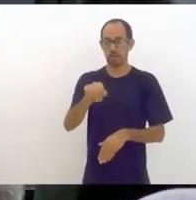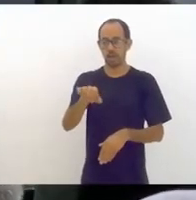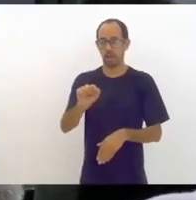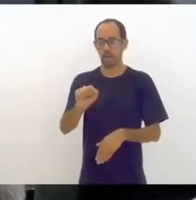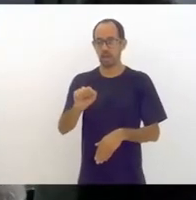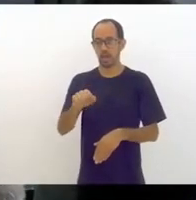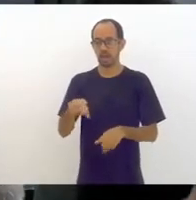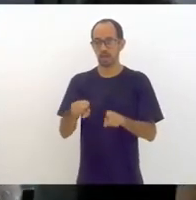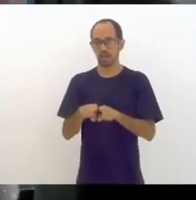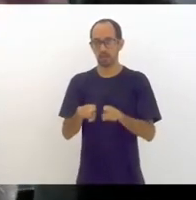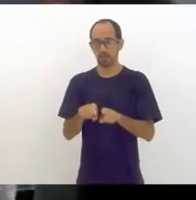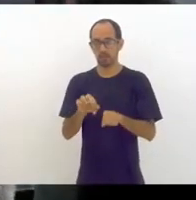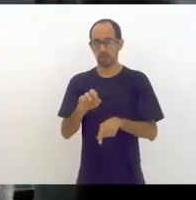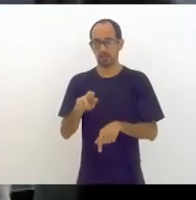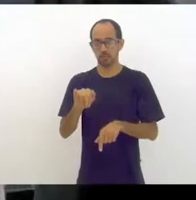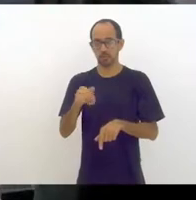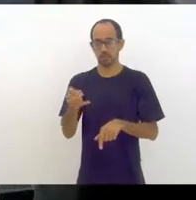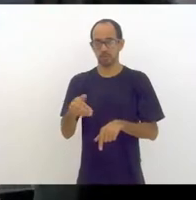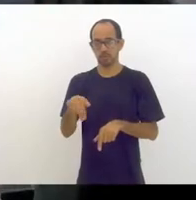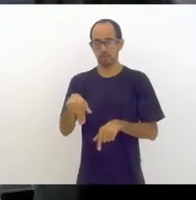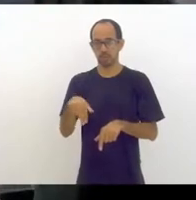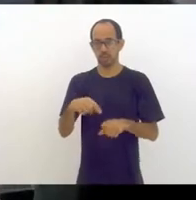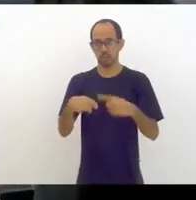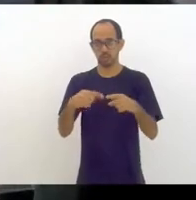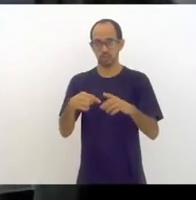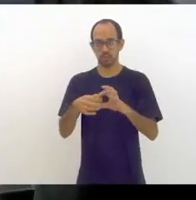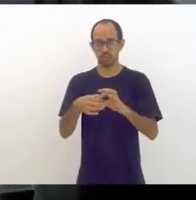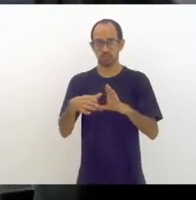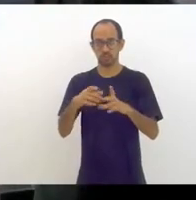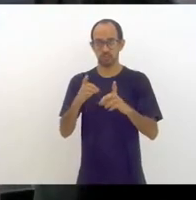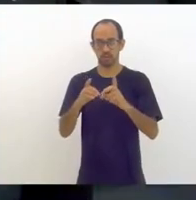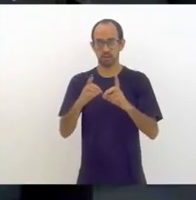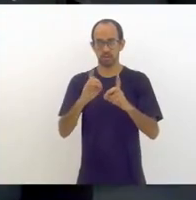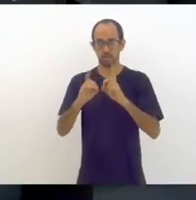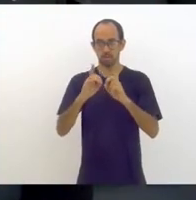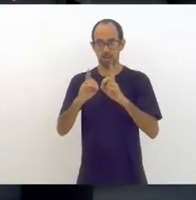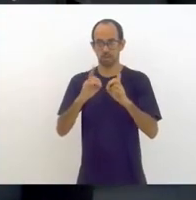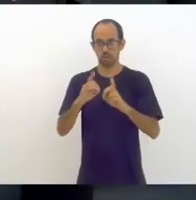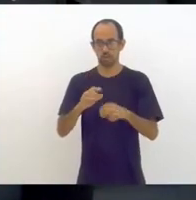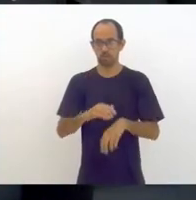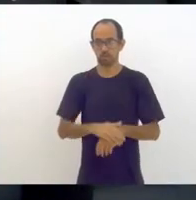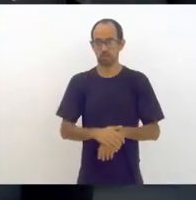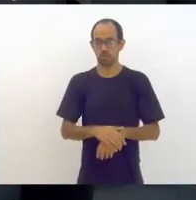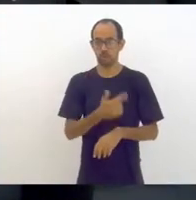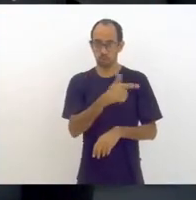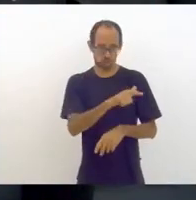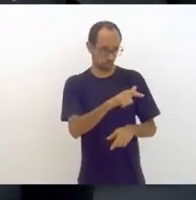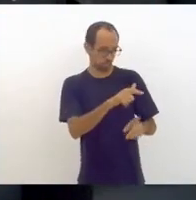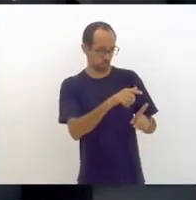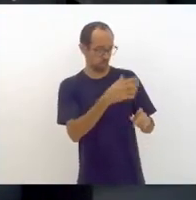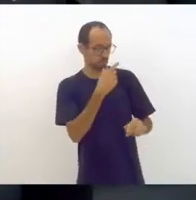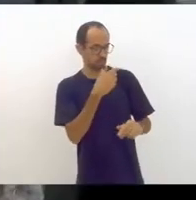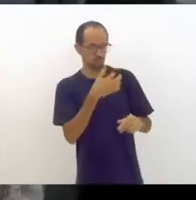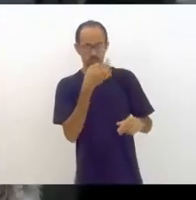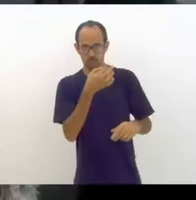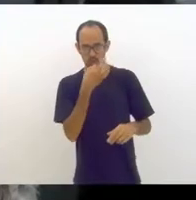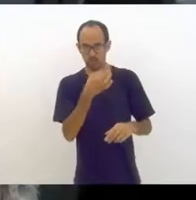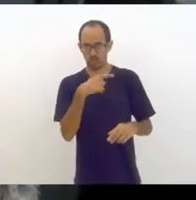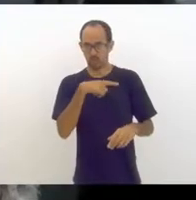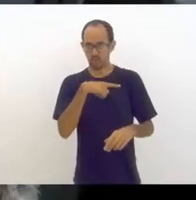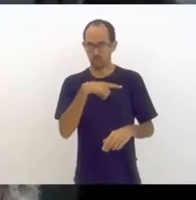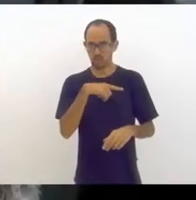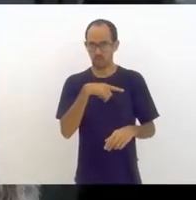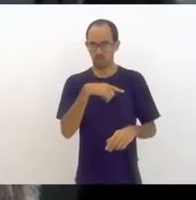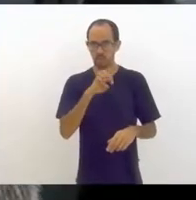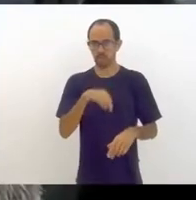quem for falar pela Fijan, depois a gente abre o debate. Tem microfone aqui para eles? Aqui, tem, né? tem microfone, eu levo para as pessoas, está tudo bem. Tá bom,